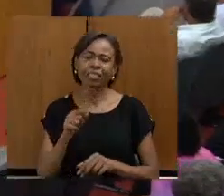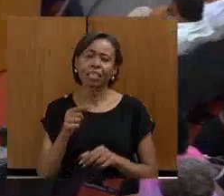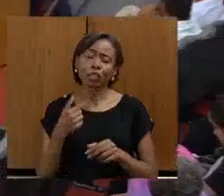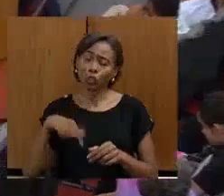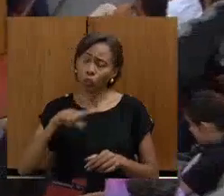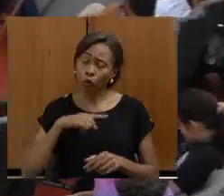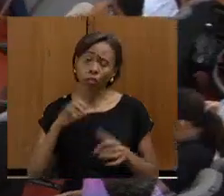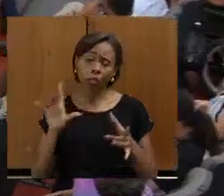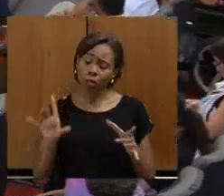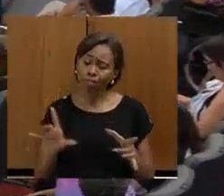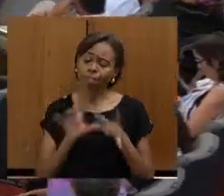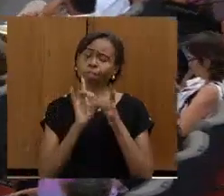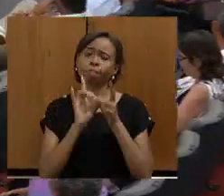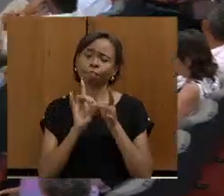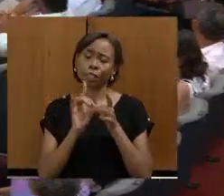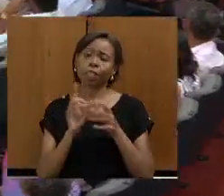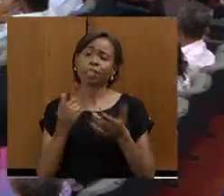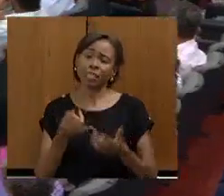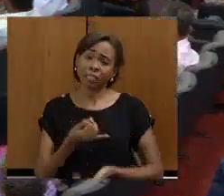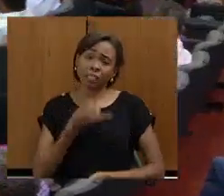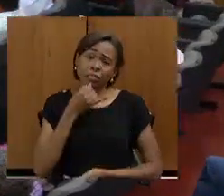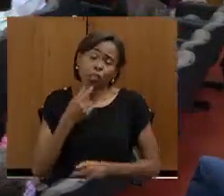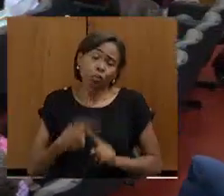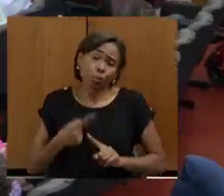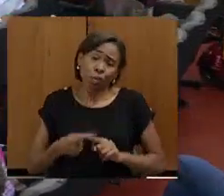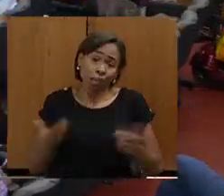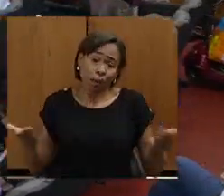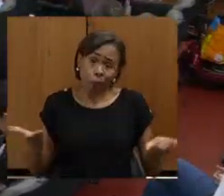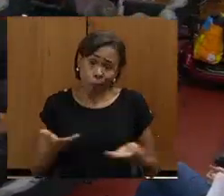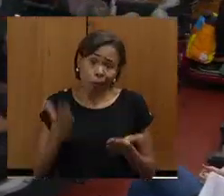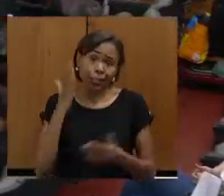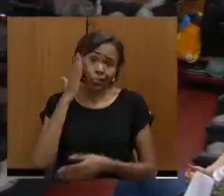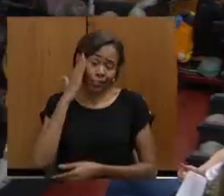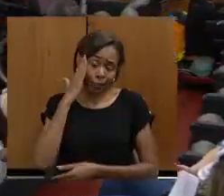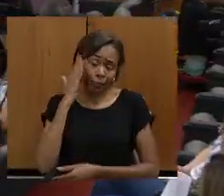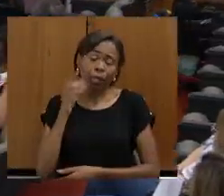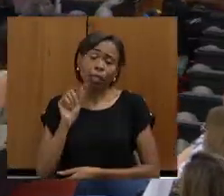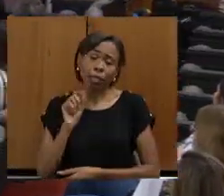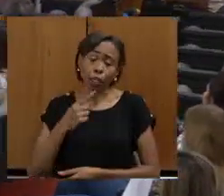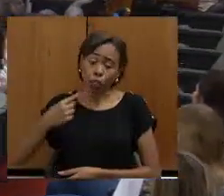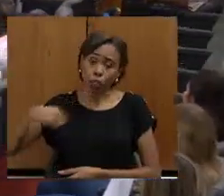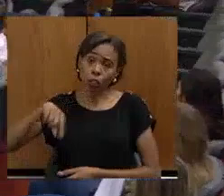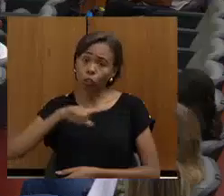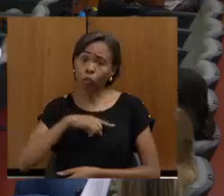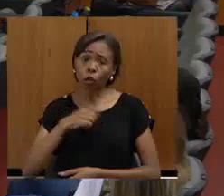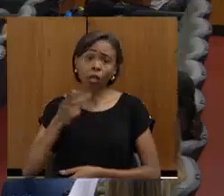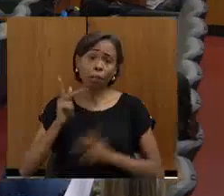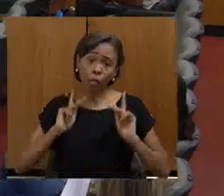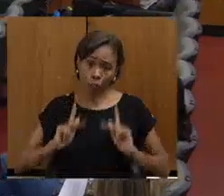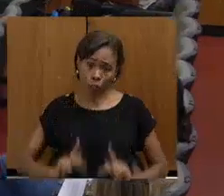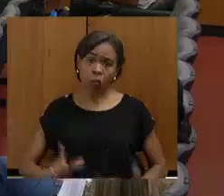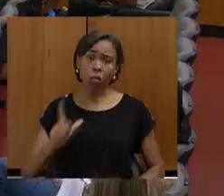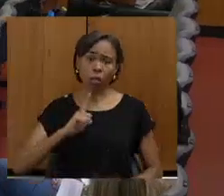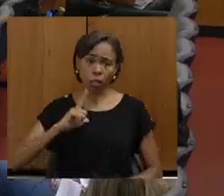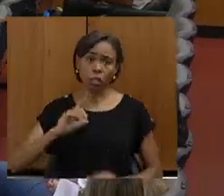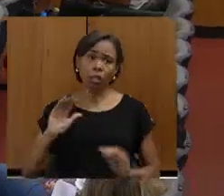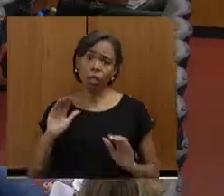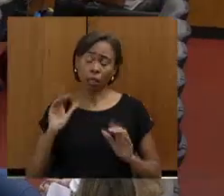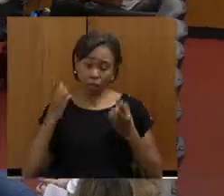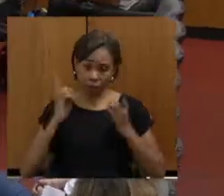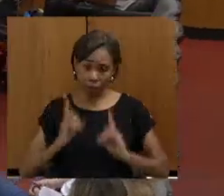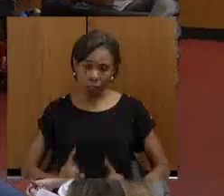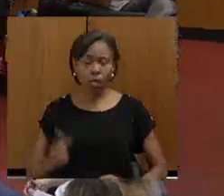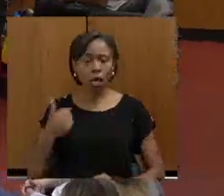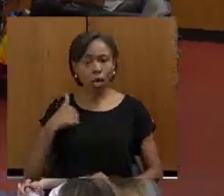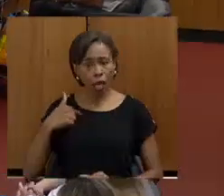E muito triste, saber que ainda hoje, nós, pessoas com deficiência, eu sou do